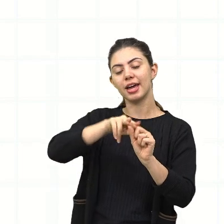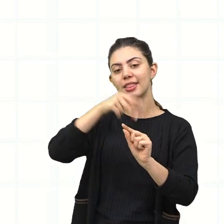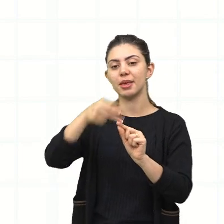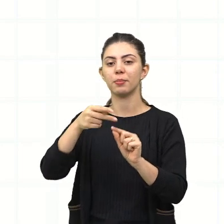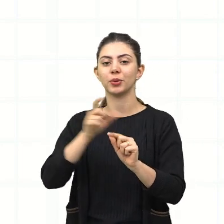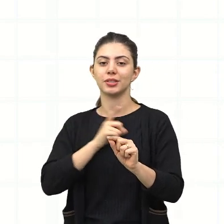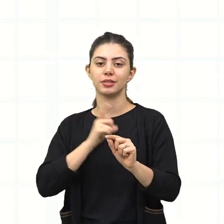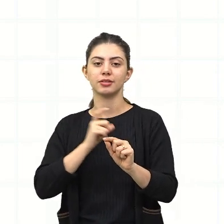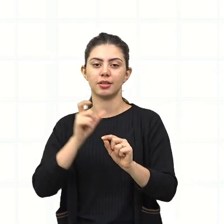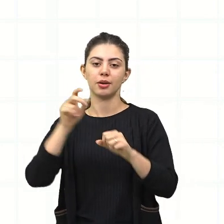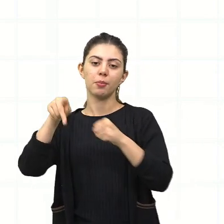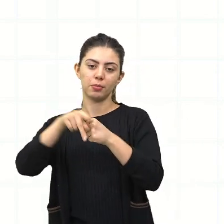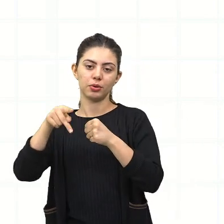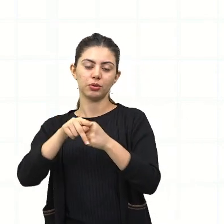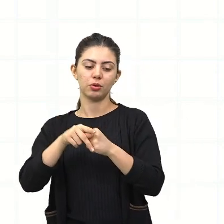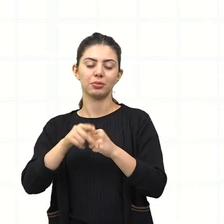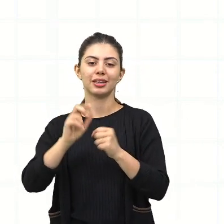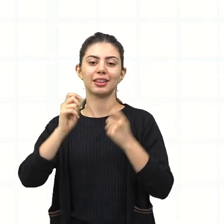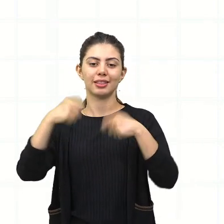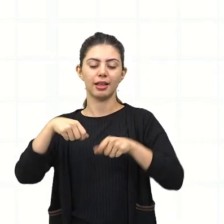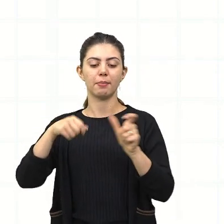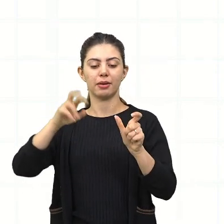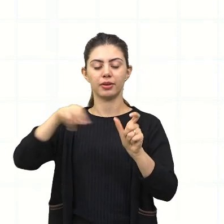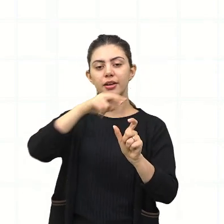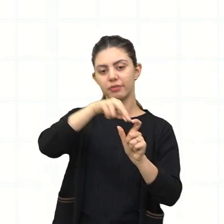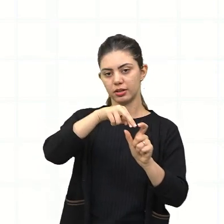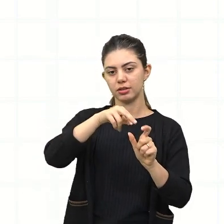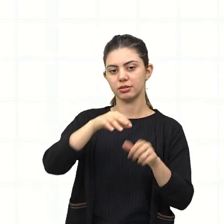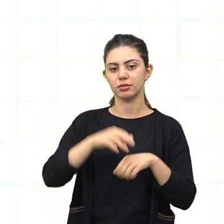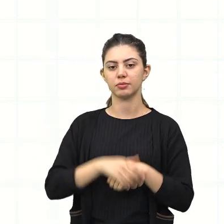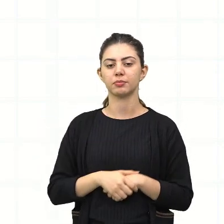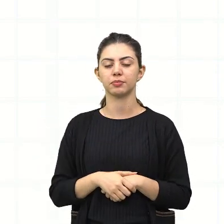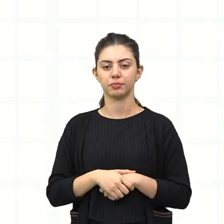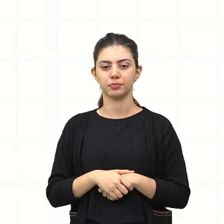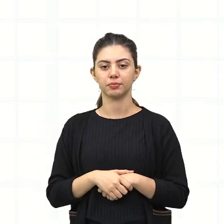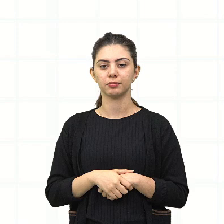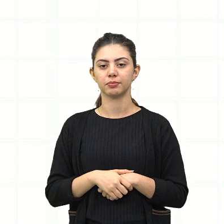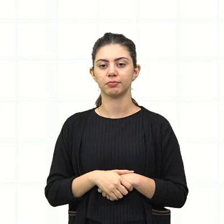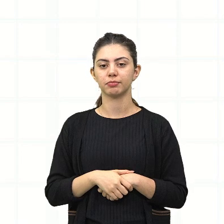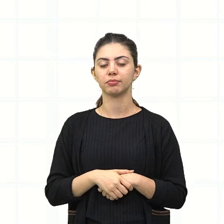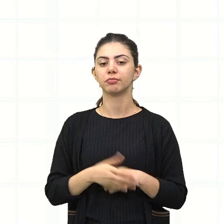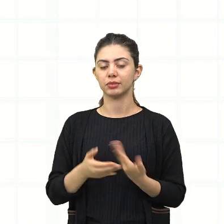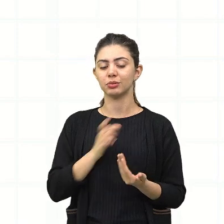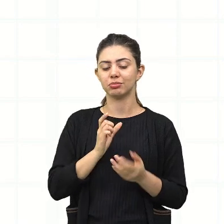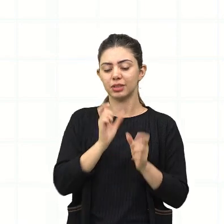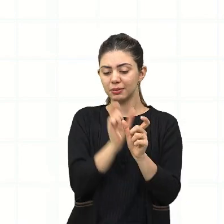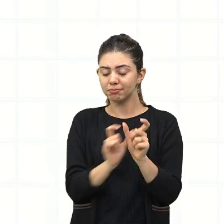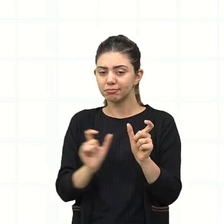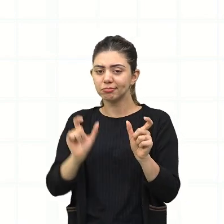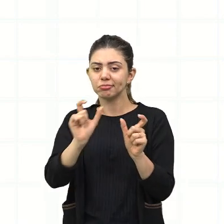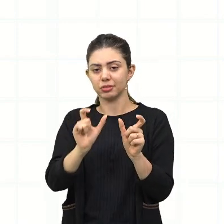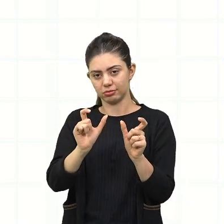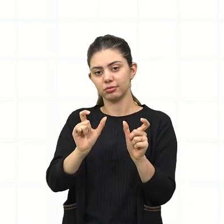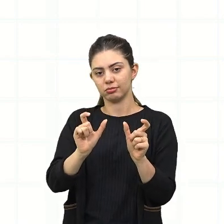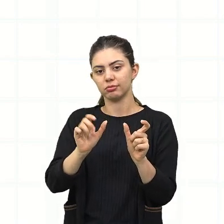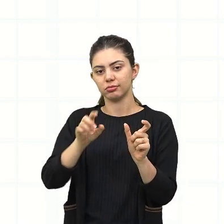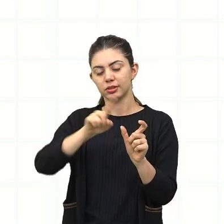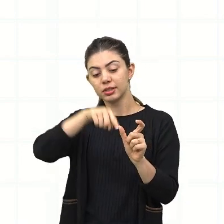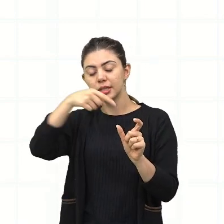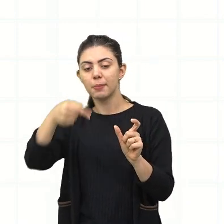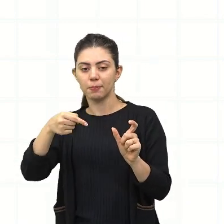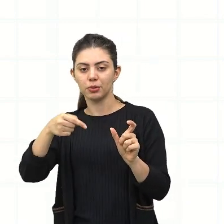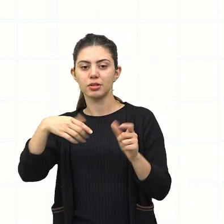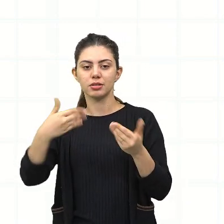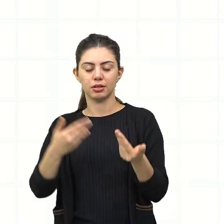que geralmente vem logo após o termo, para que você não precise repeti-lo, e logo após mesmo, bem na sequência, ao qual se refere e introduzem uma